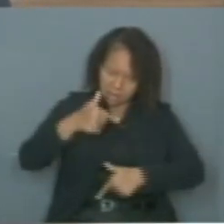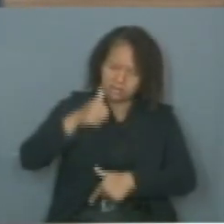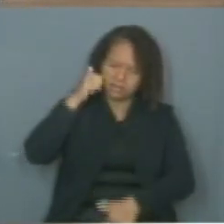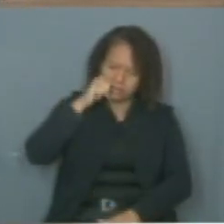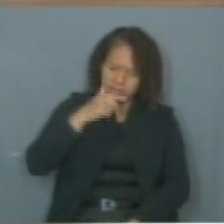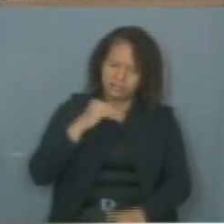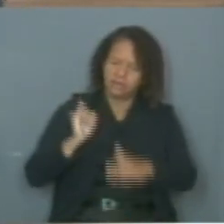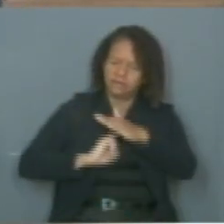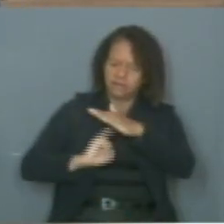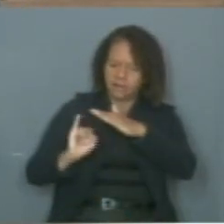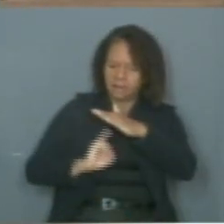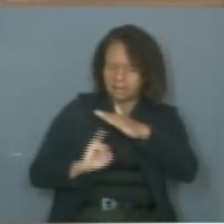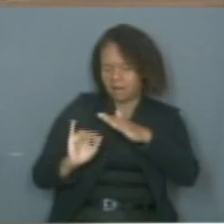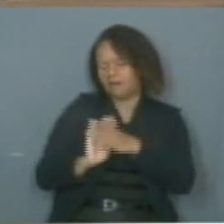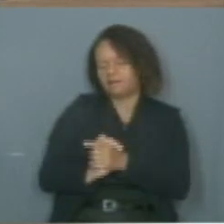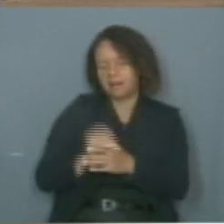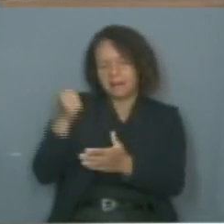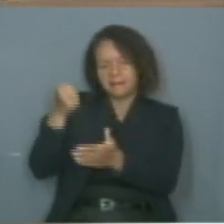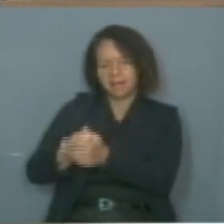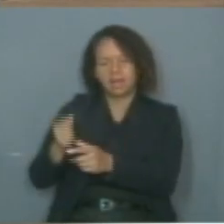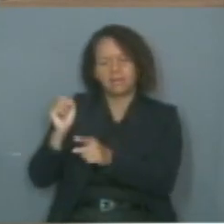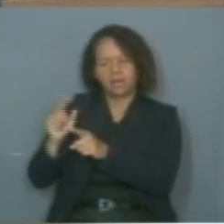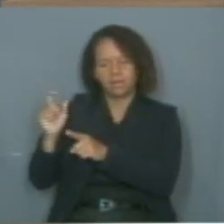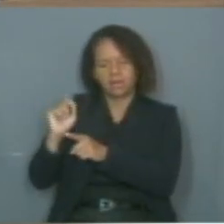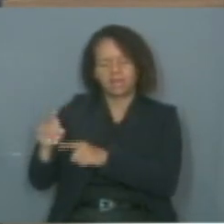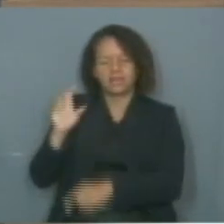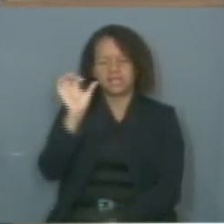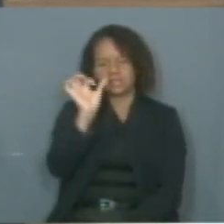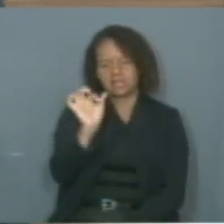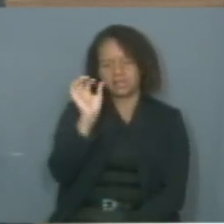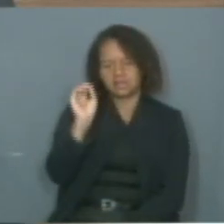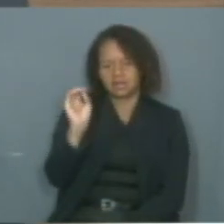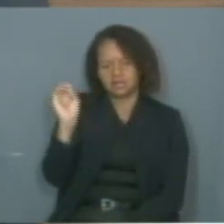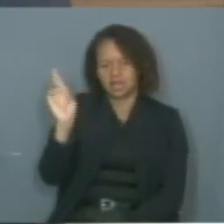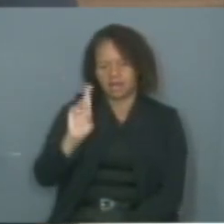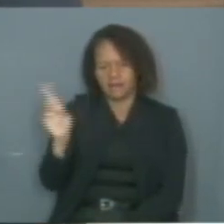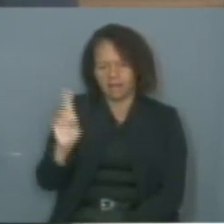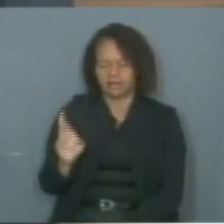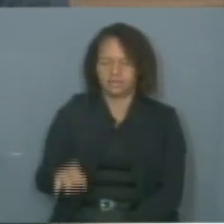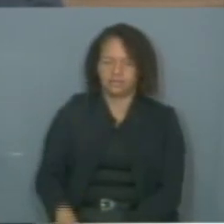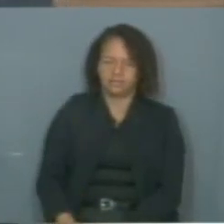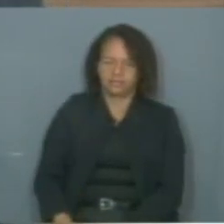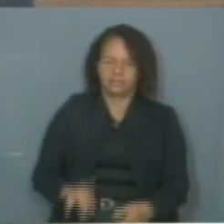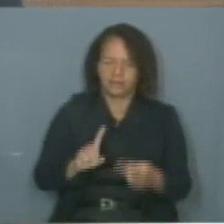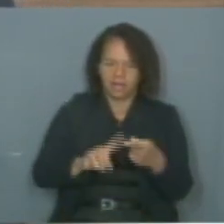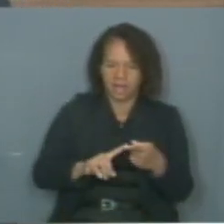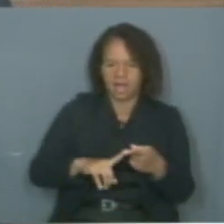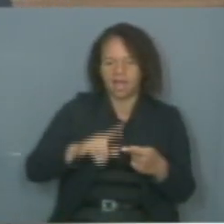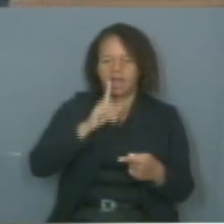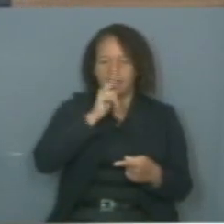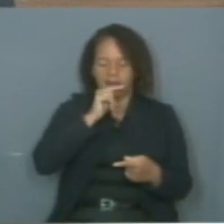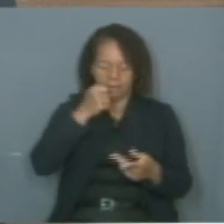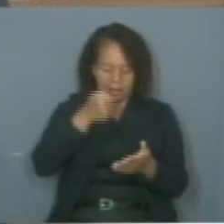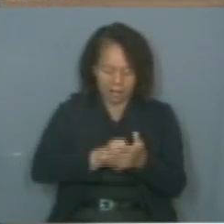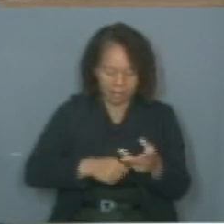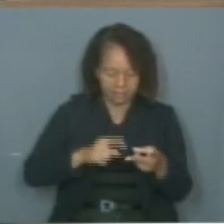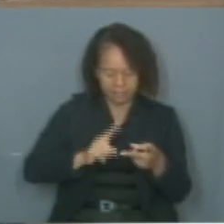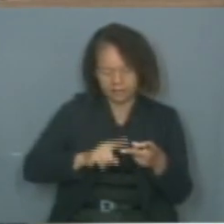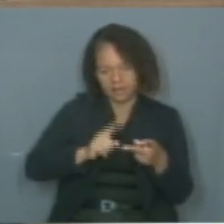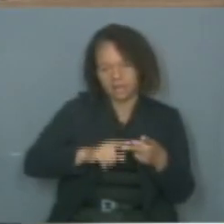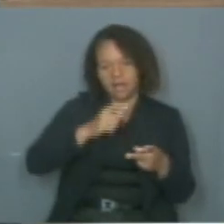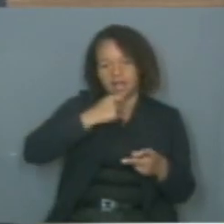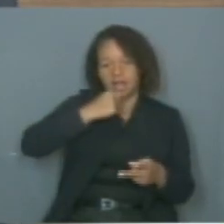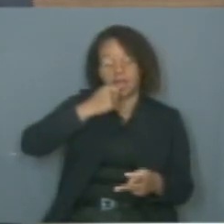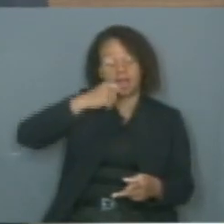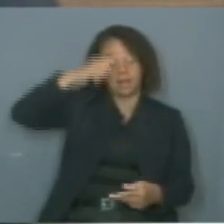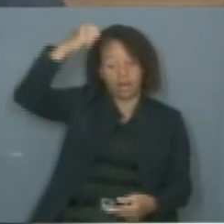trabalhador informal e pagam um aluguel de R$600 para tirar a conta de luz, para tirar a conta